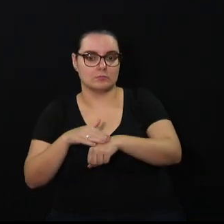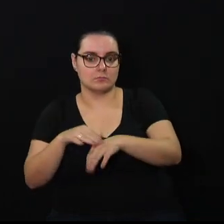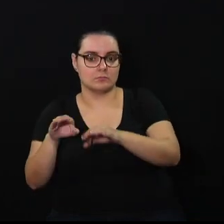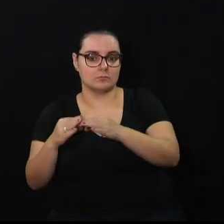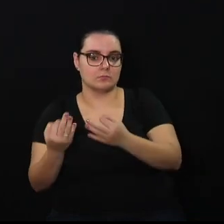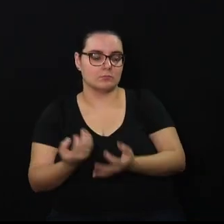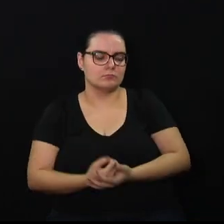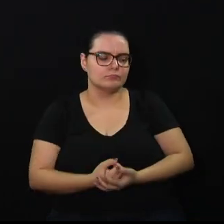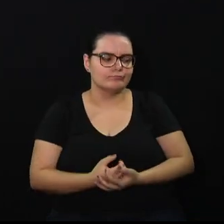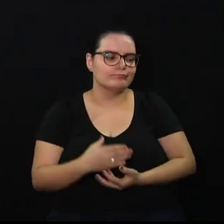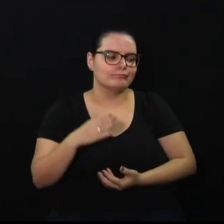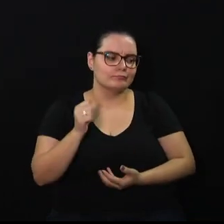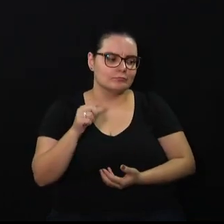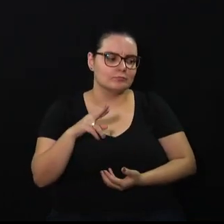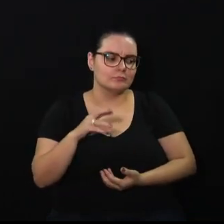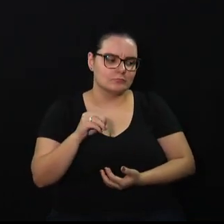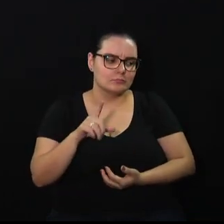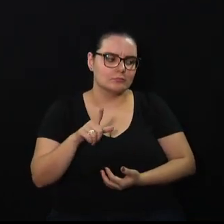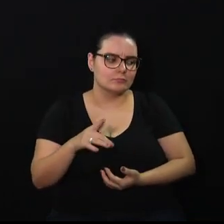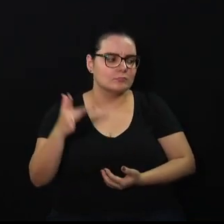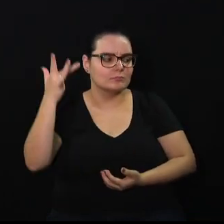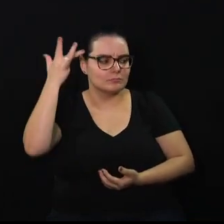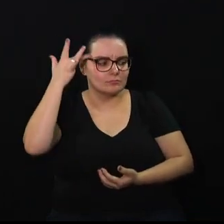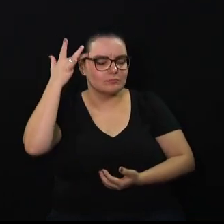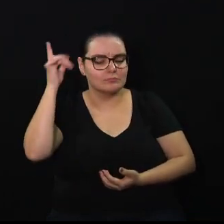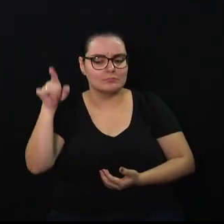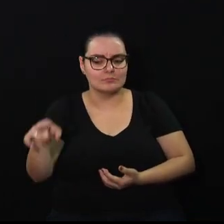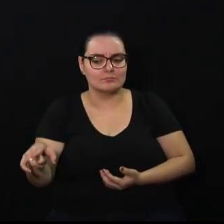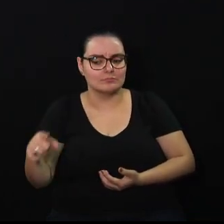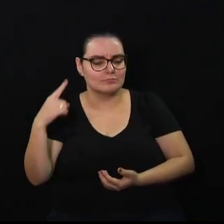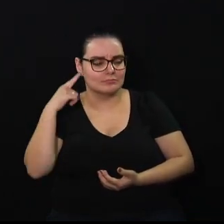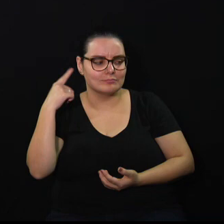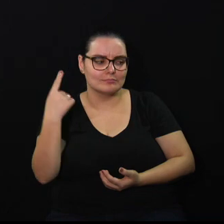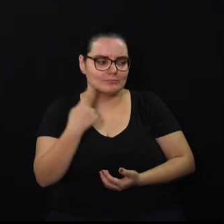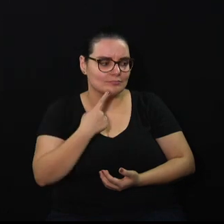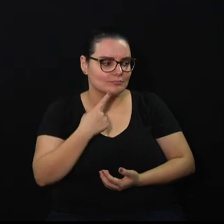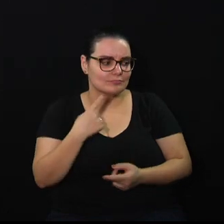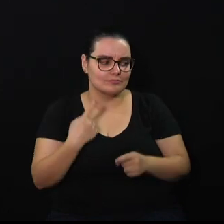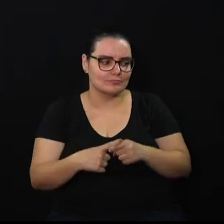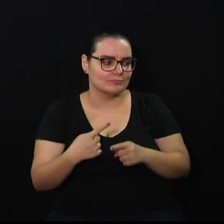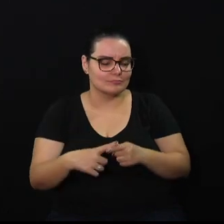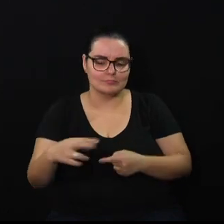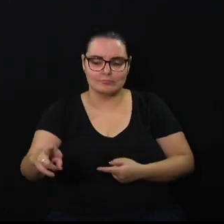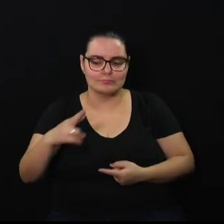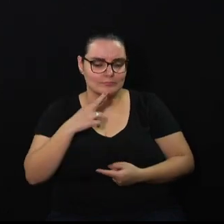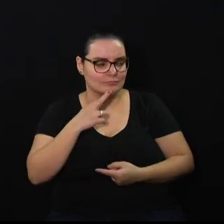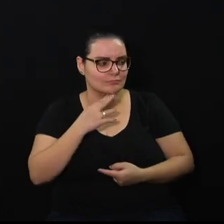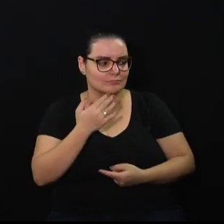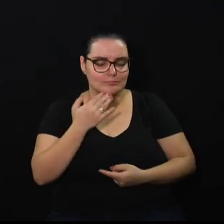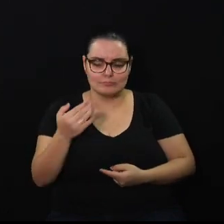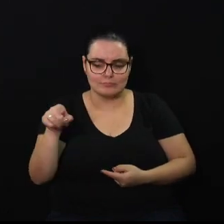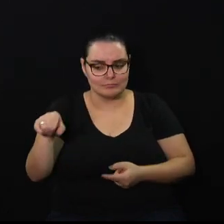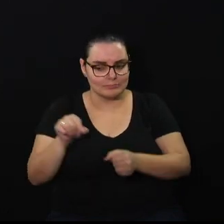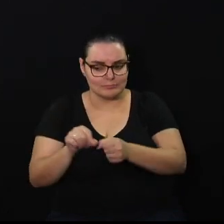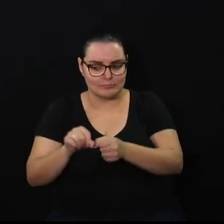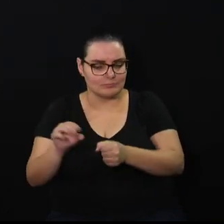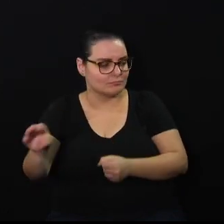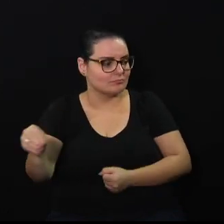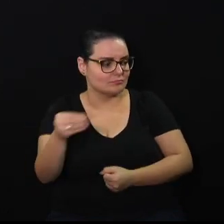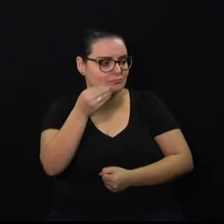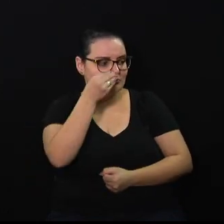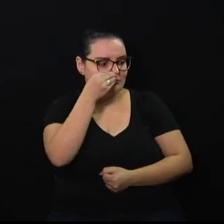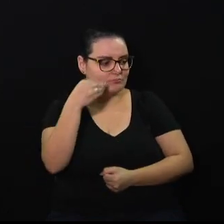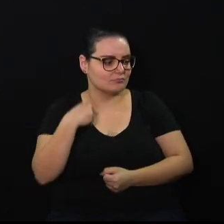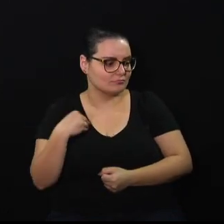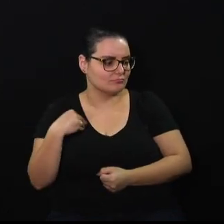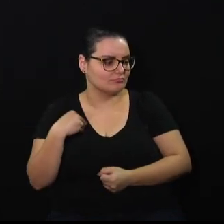carol eu acho que ele é surdo por que ele não me responde eu peço para ele fazer tal coisa e ele ignora